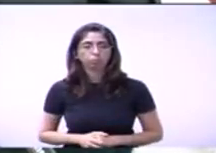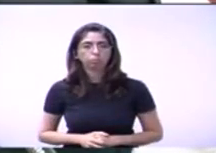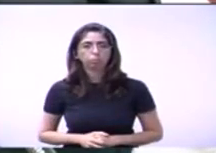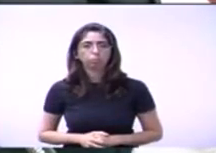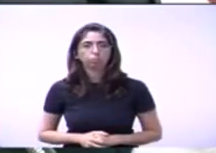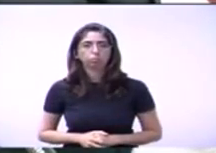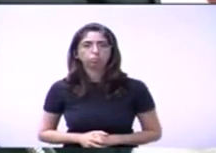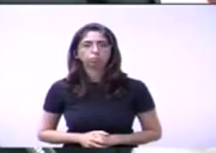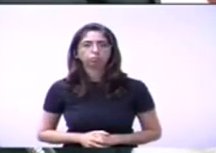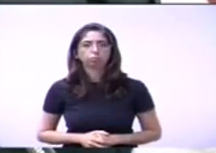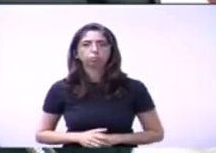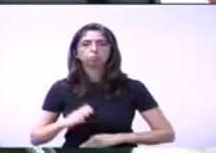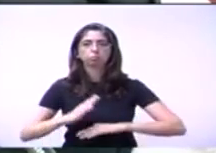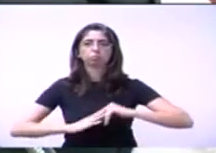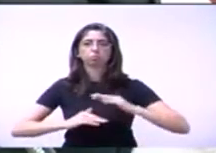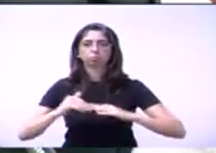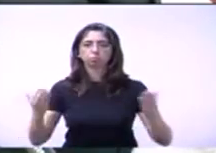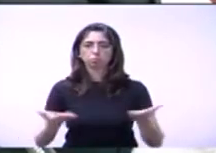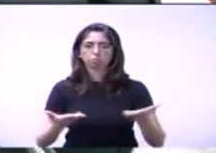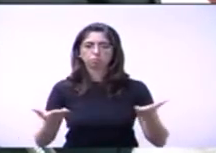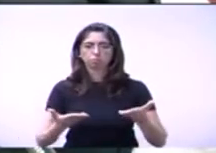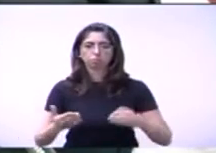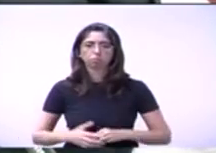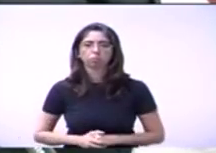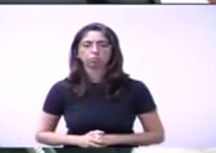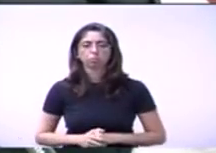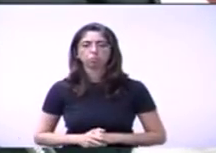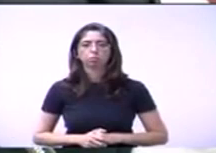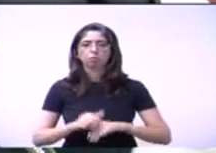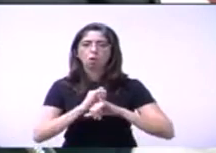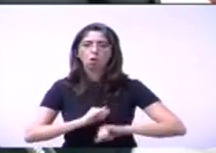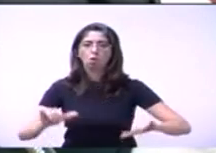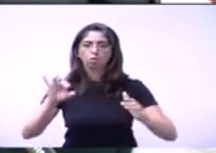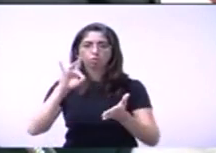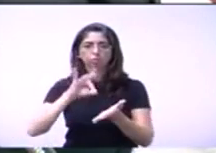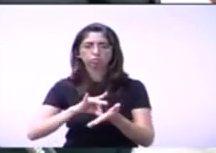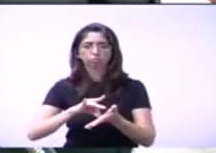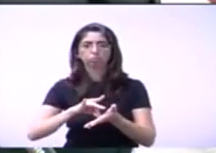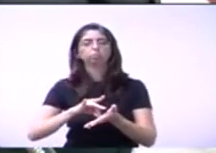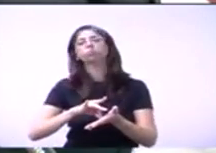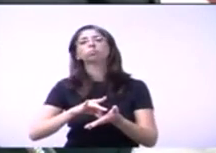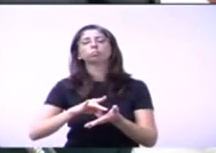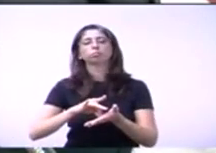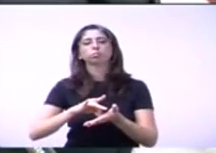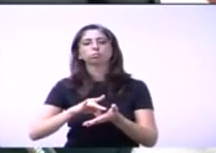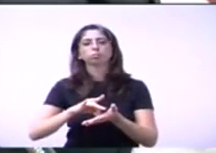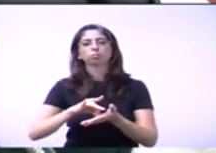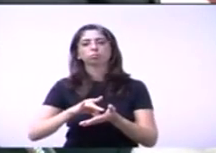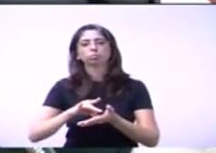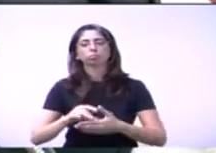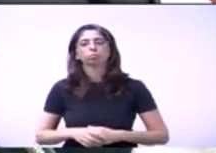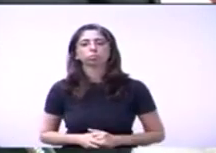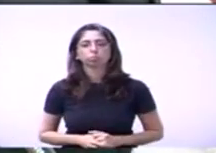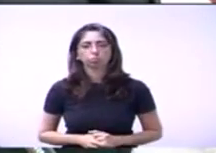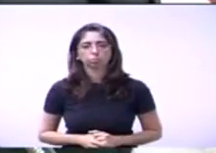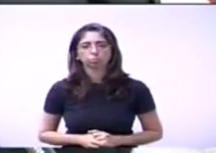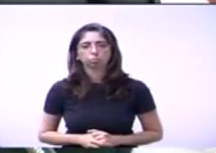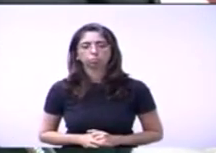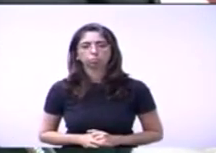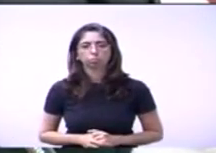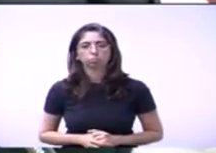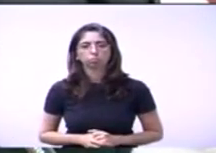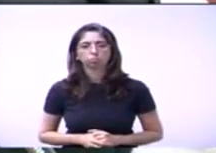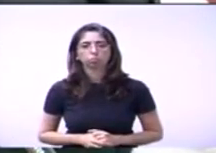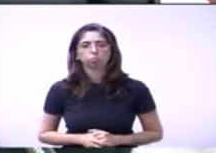teologia. Ato contínuo, pleita-se a publicação da presente moção de forma integral